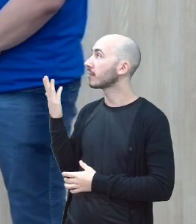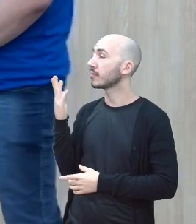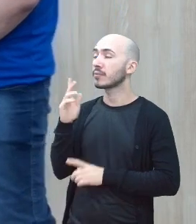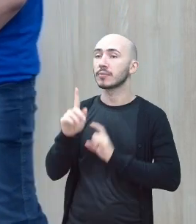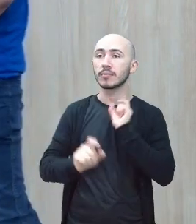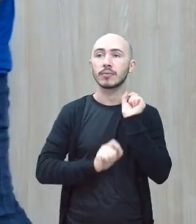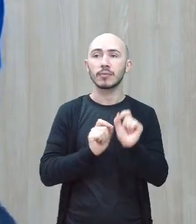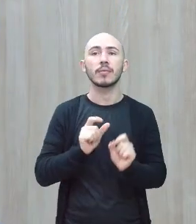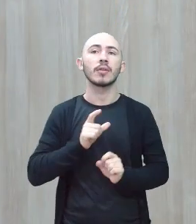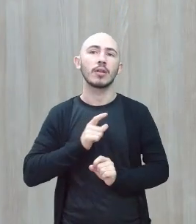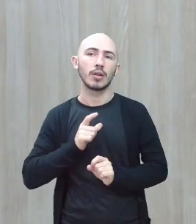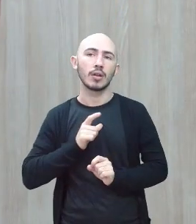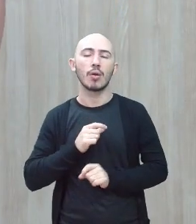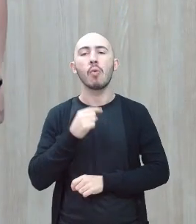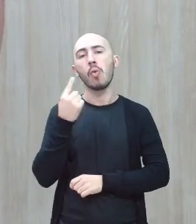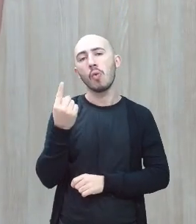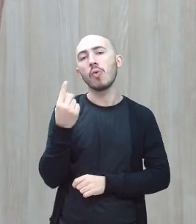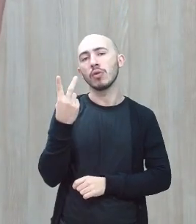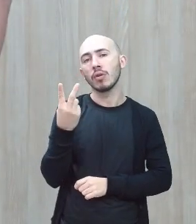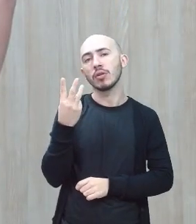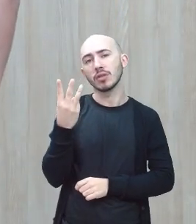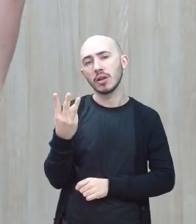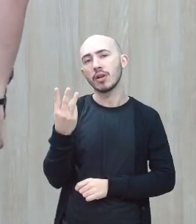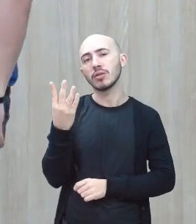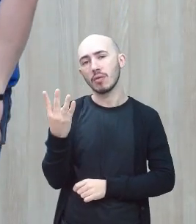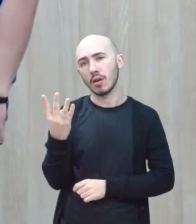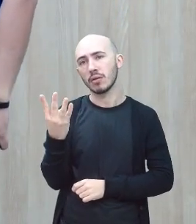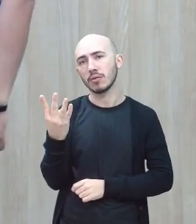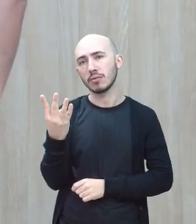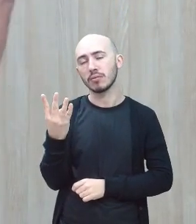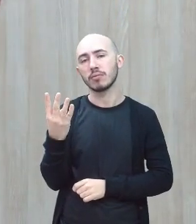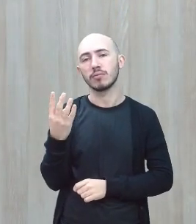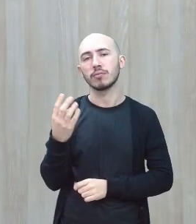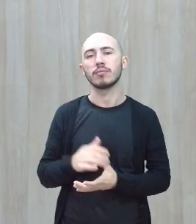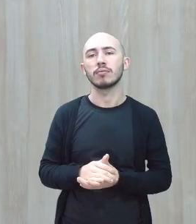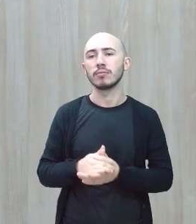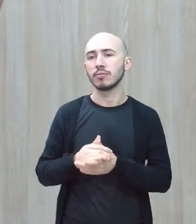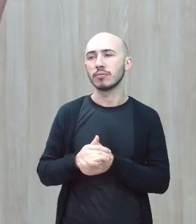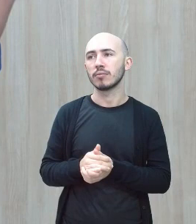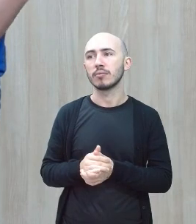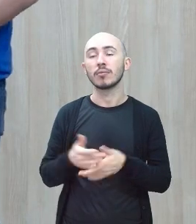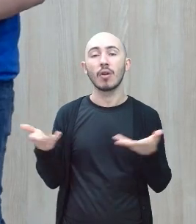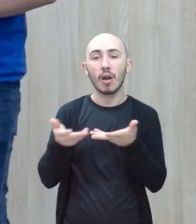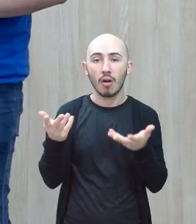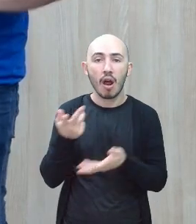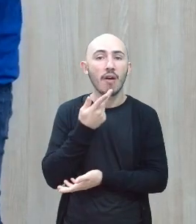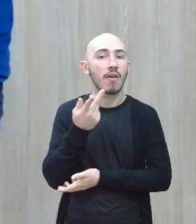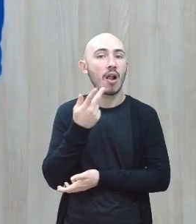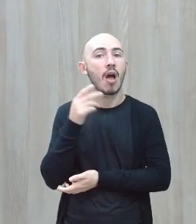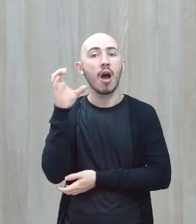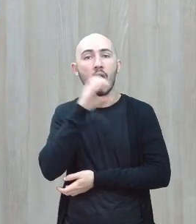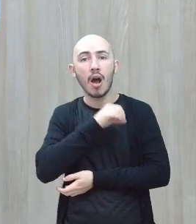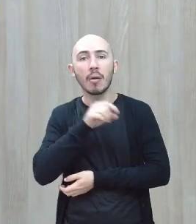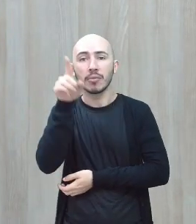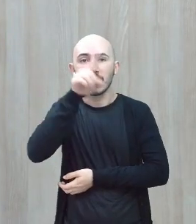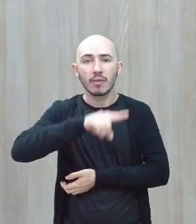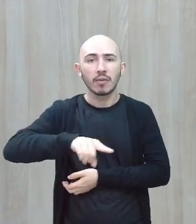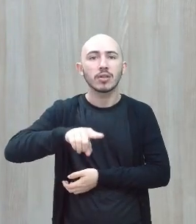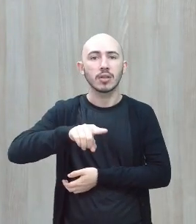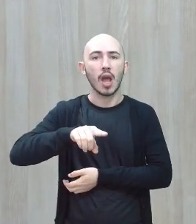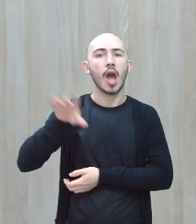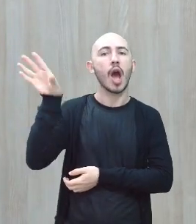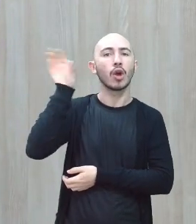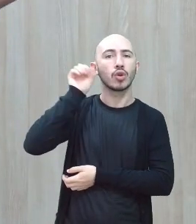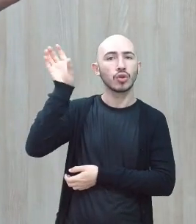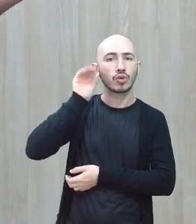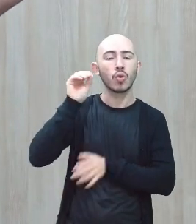cardinais, tá certo? A gente vai contando 1, 2, 3, 4 e por aí vai. Então eu falo aqui rapidinho e no pit stop, no